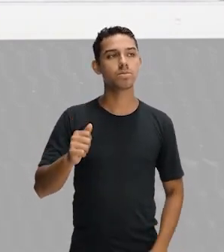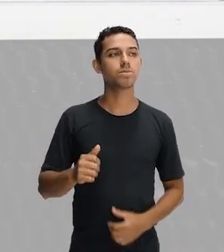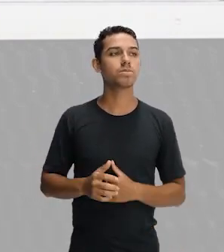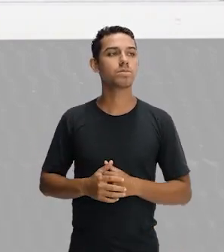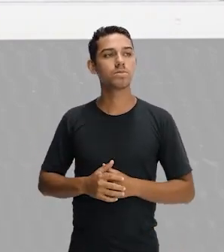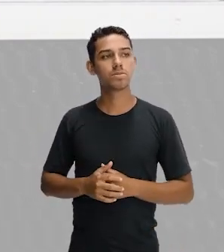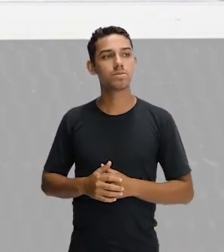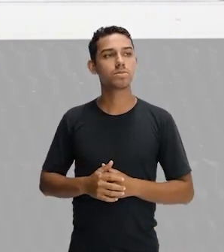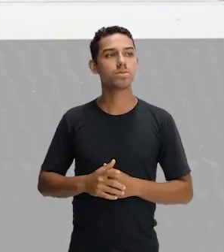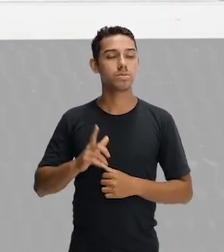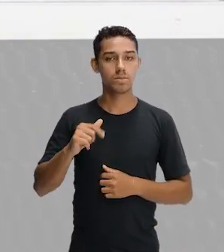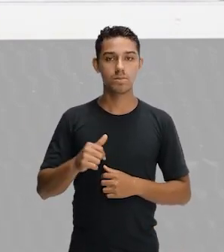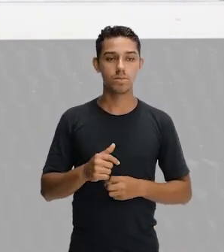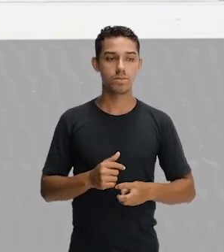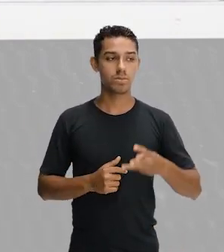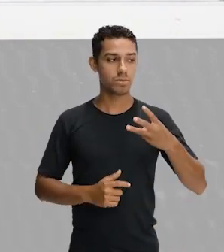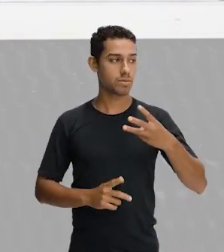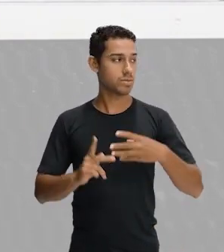é 3 kg,